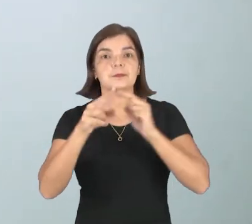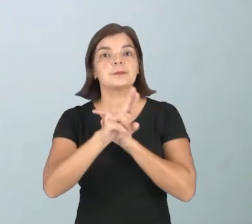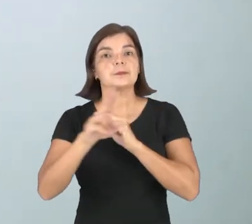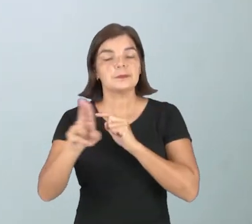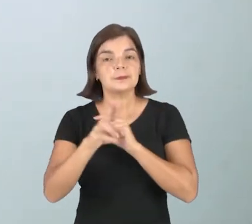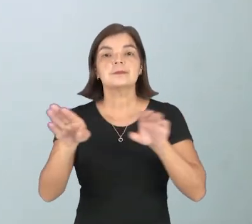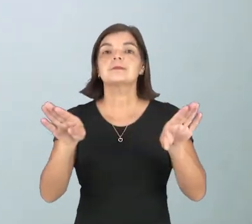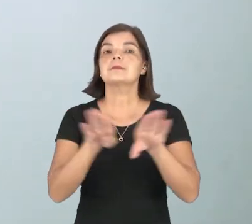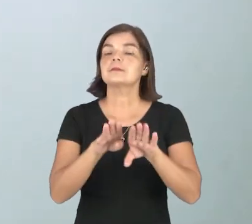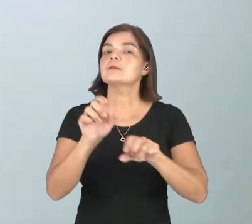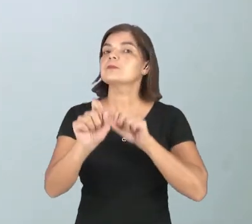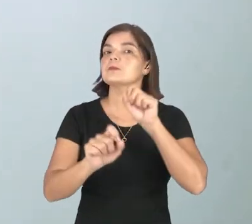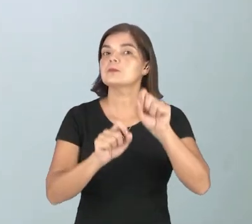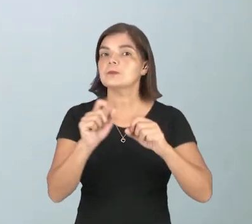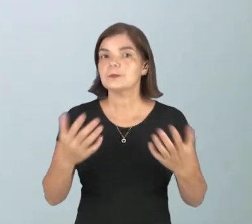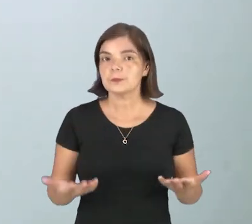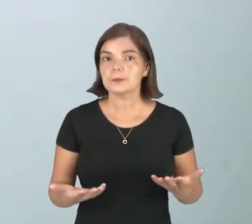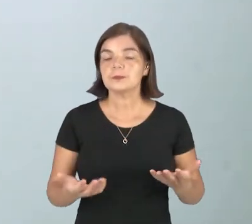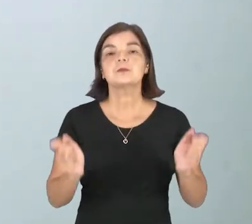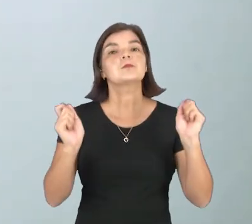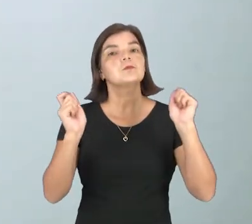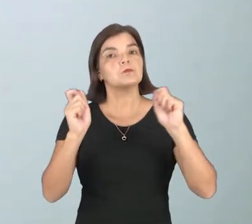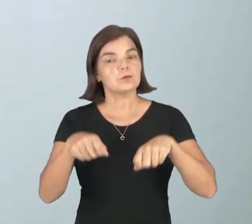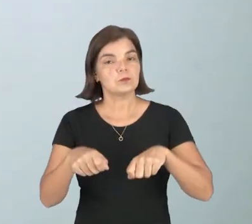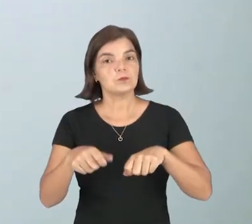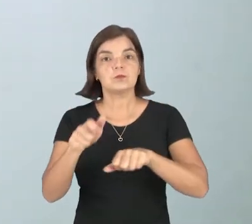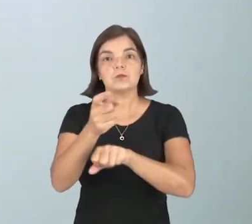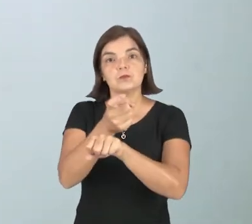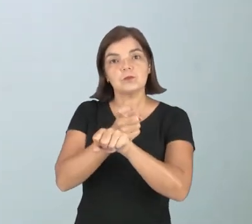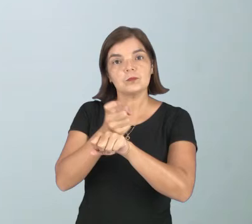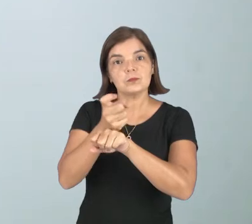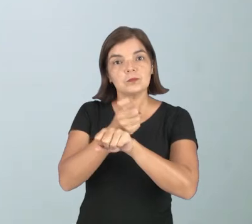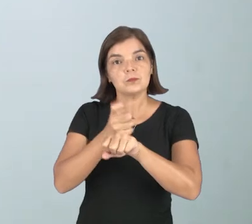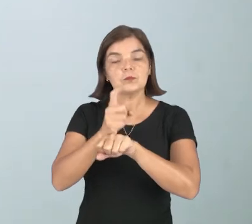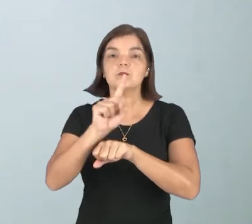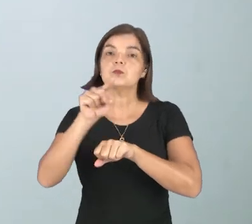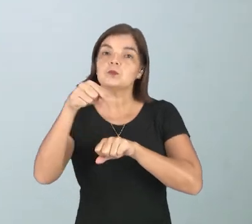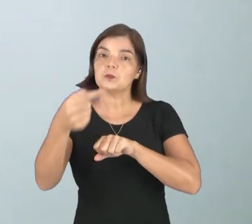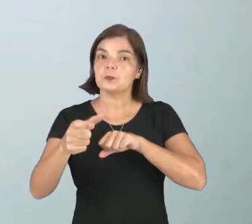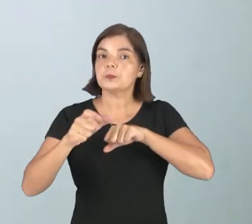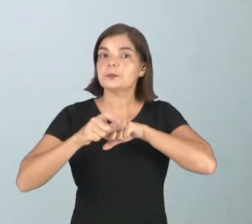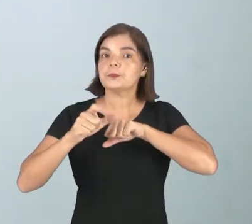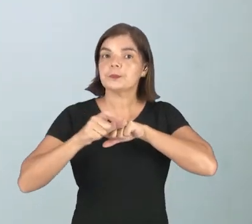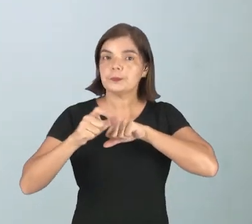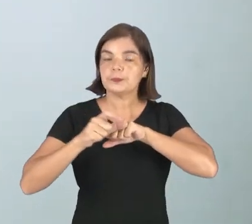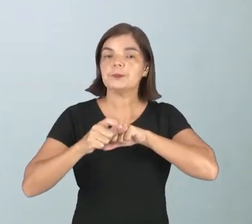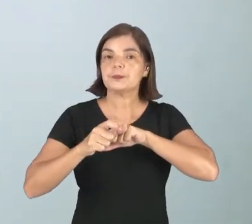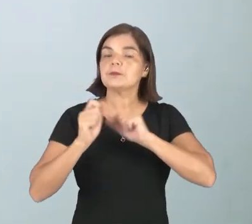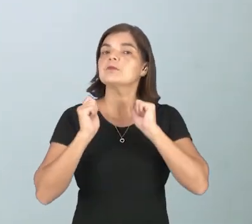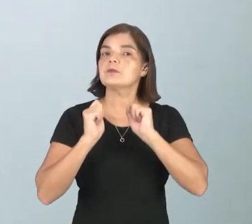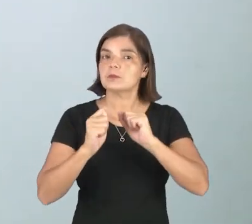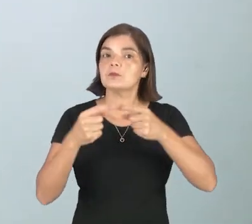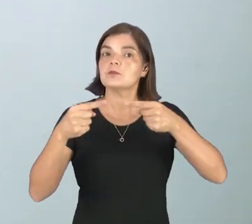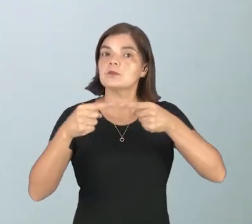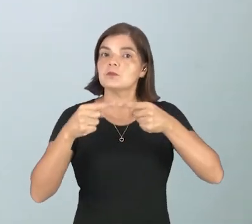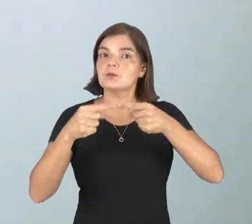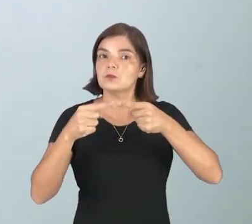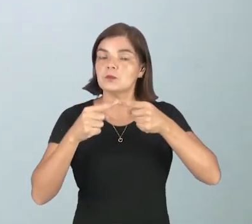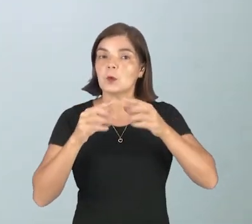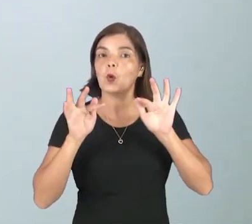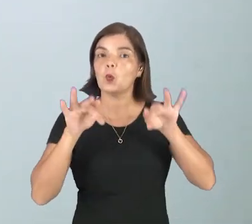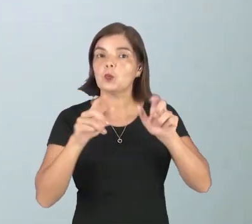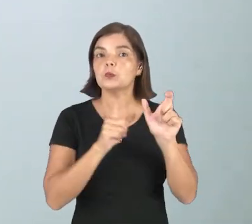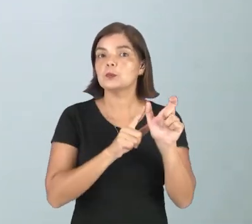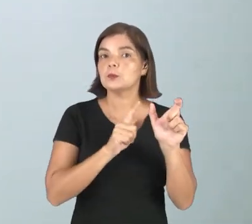que estabelece que o adjetivo após os substantivos, eu posso concordar com o